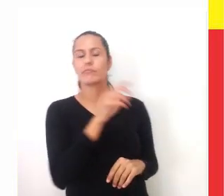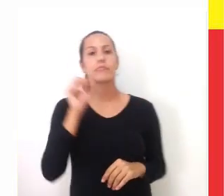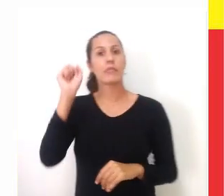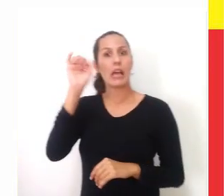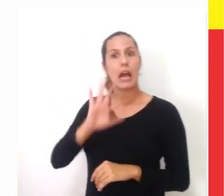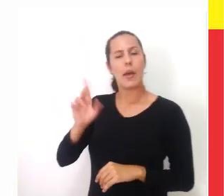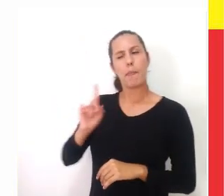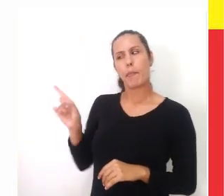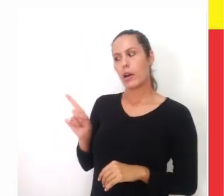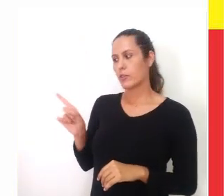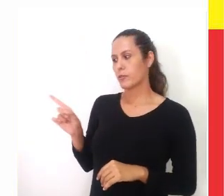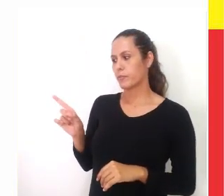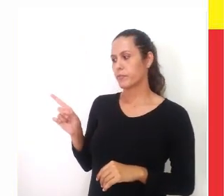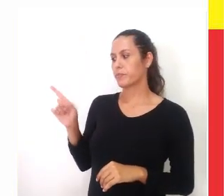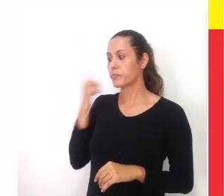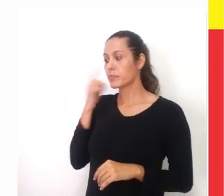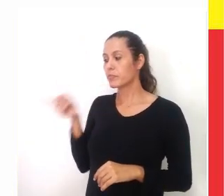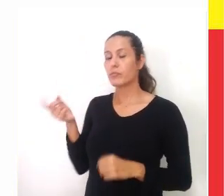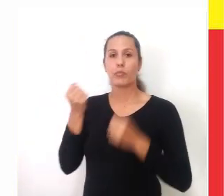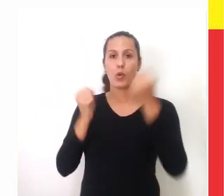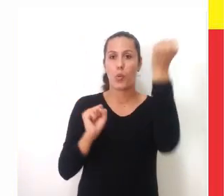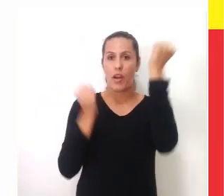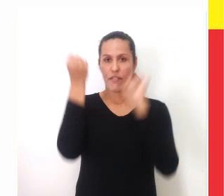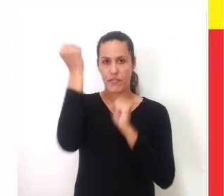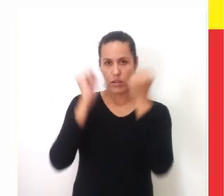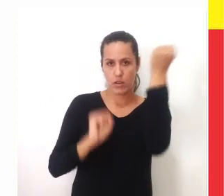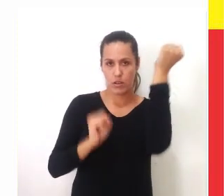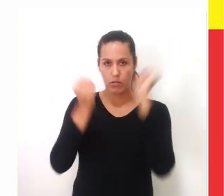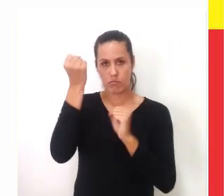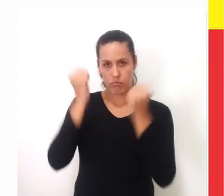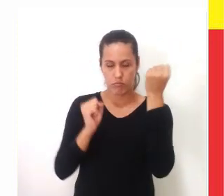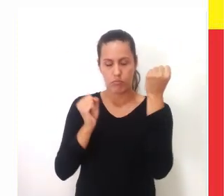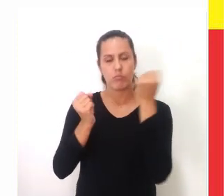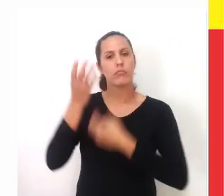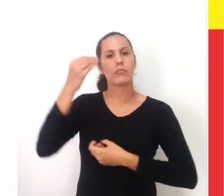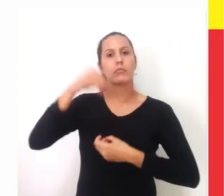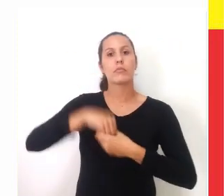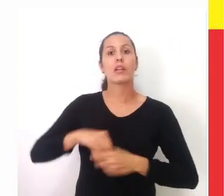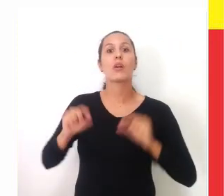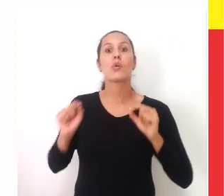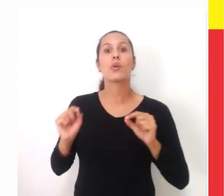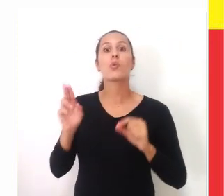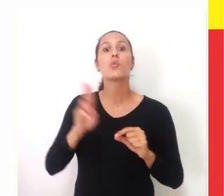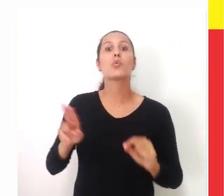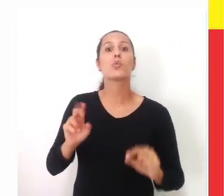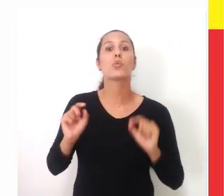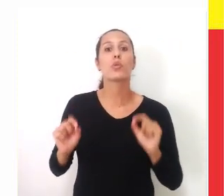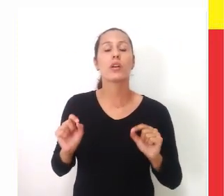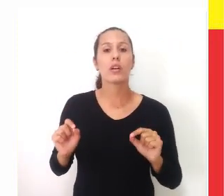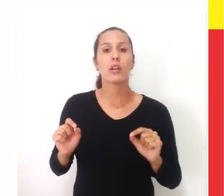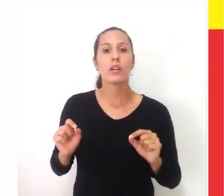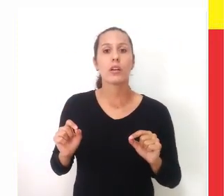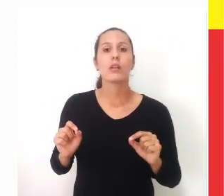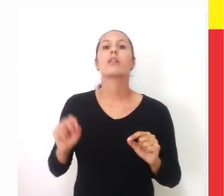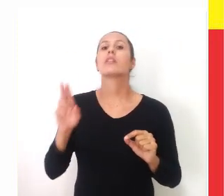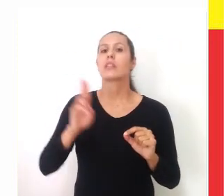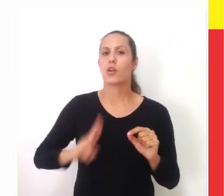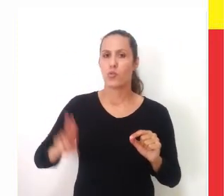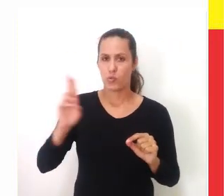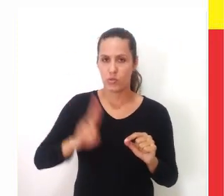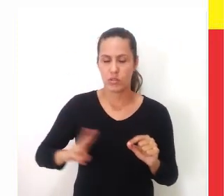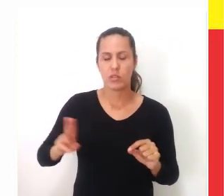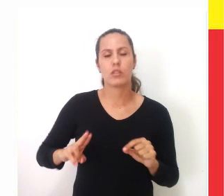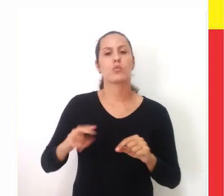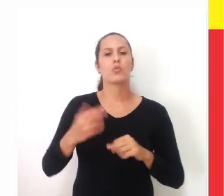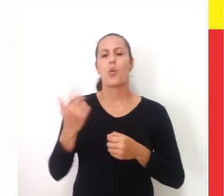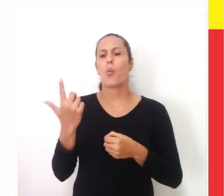lado, onde temos uma fábrica, uma indústria, e essa indústria está utilizando combustível fóssil.